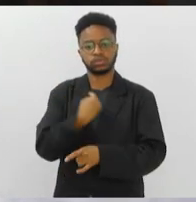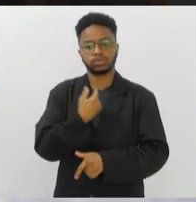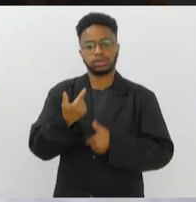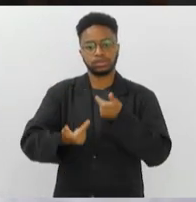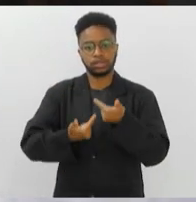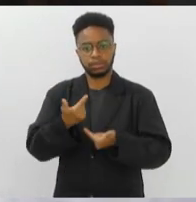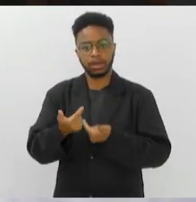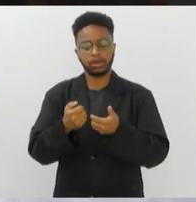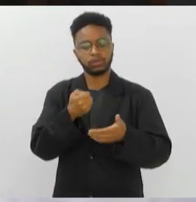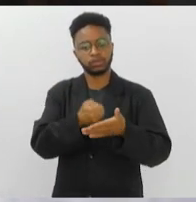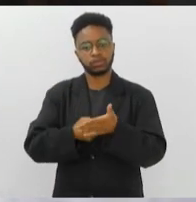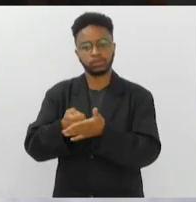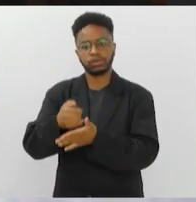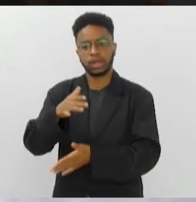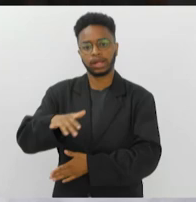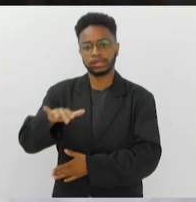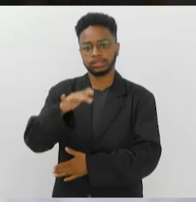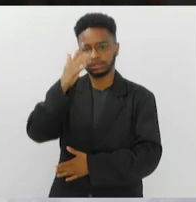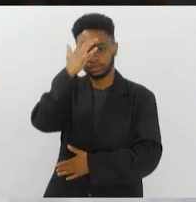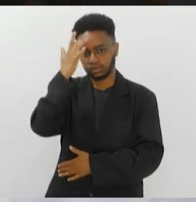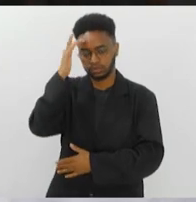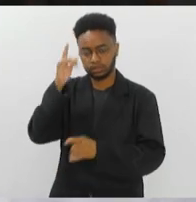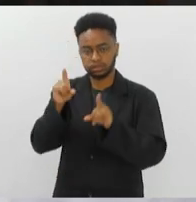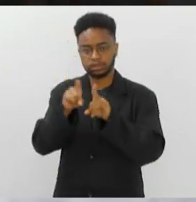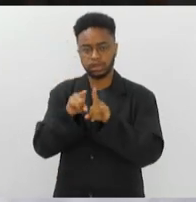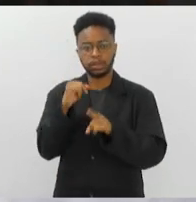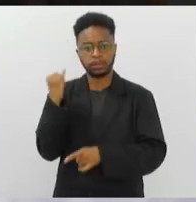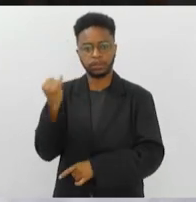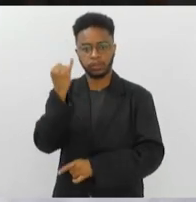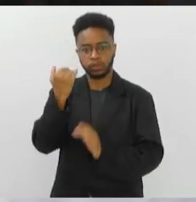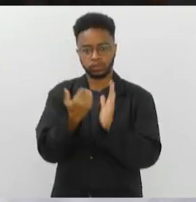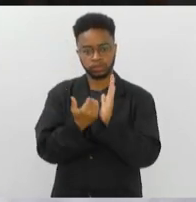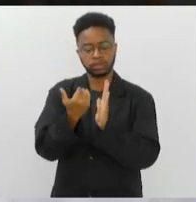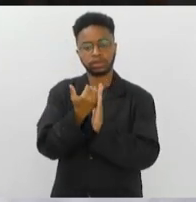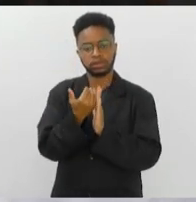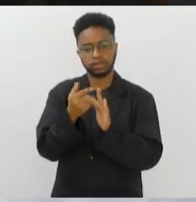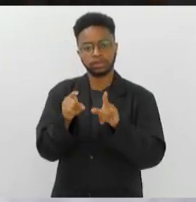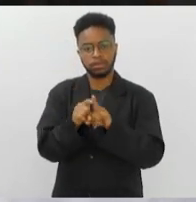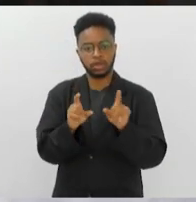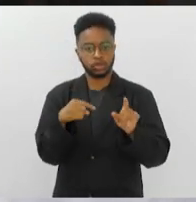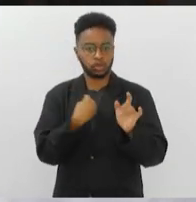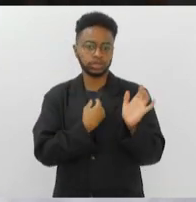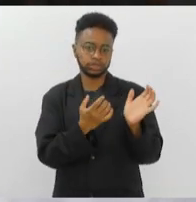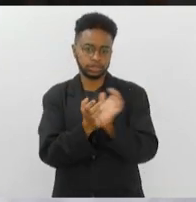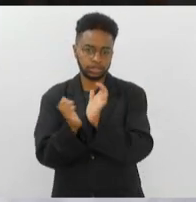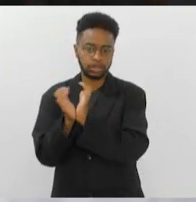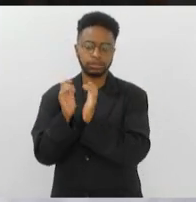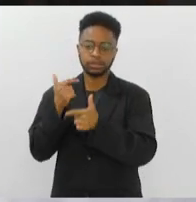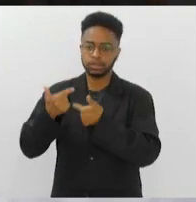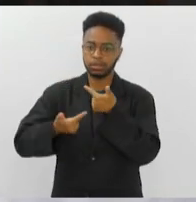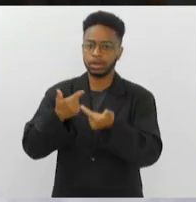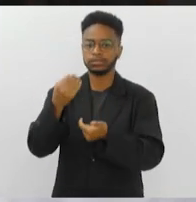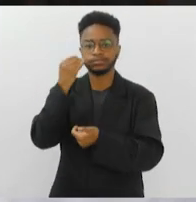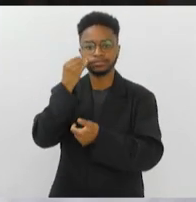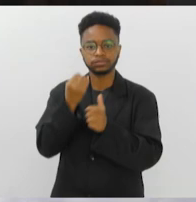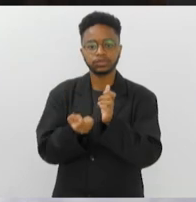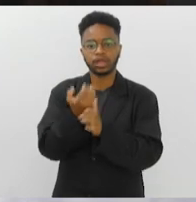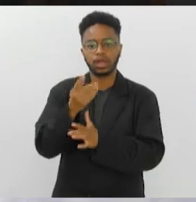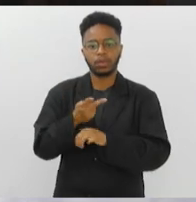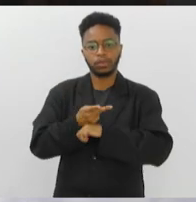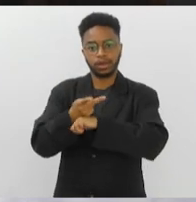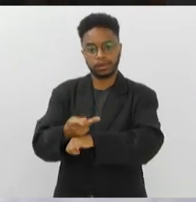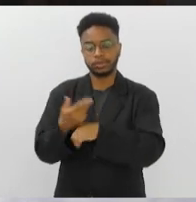saúde mental, e foi parte também fundamental, não só ela, mas aí, no caso, toda a nossa equipe trabalhando para que esse prêmio acontecesse. Então,